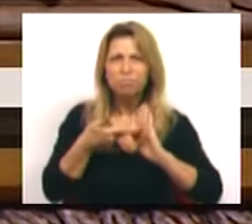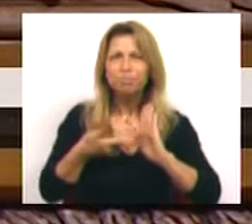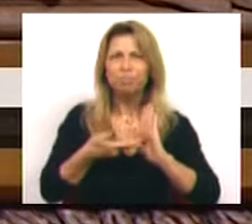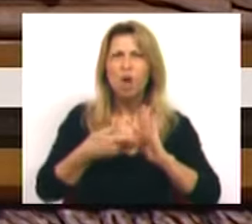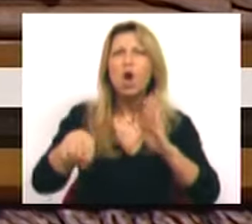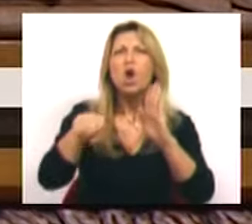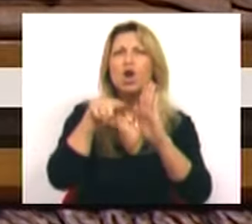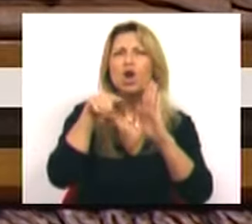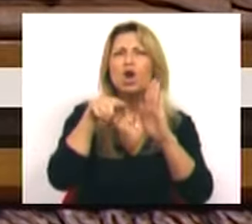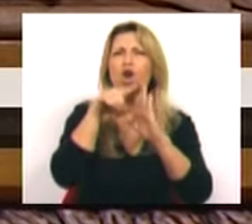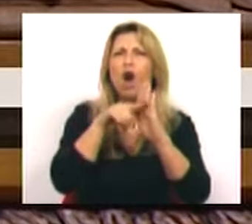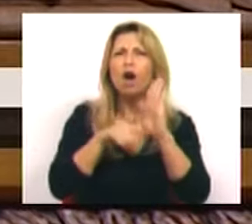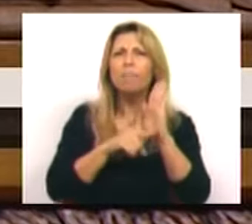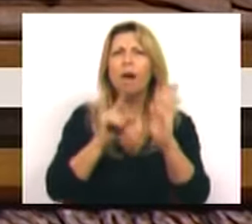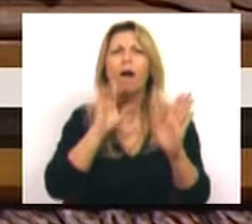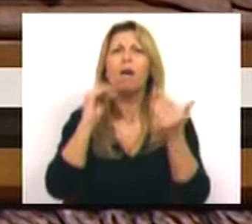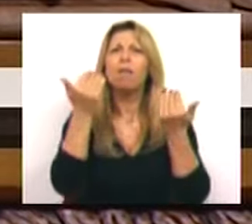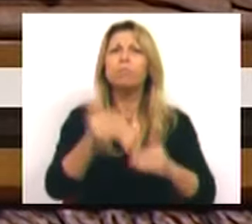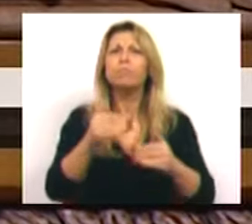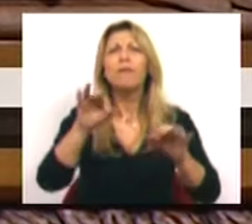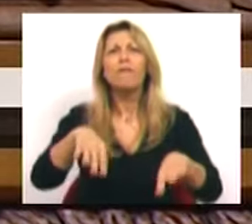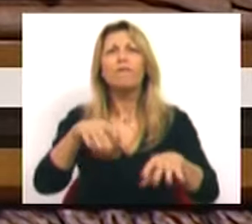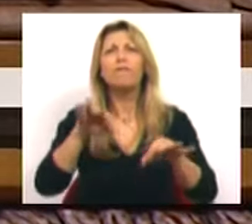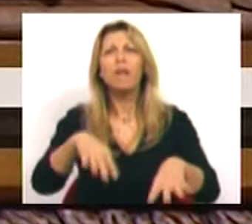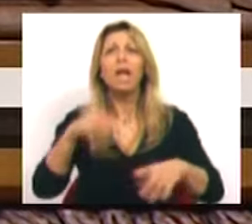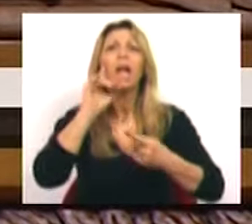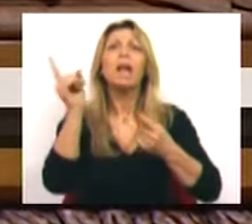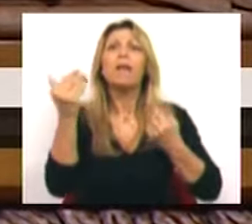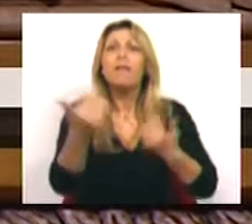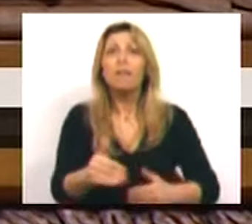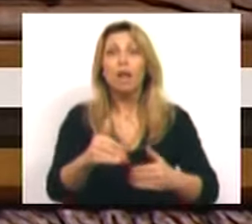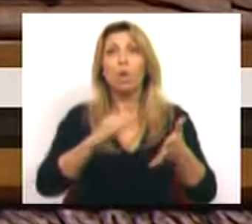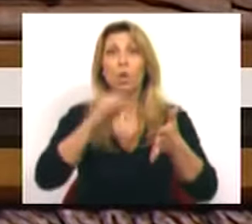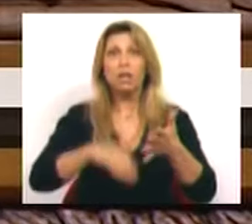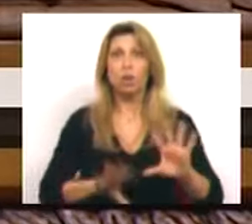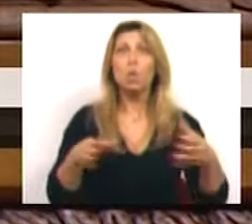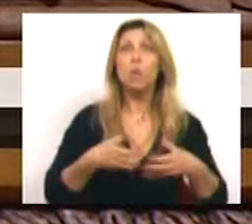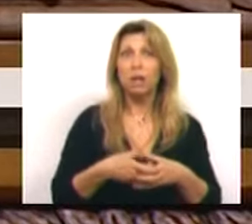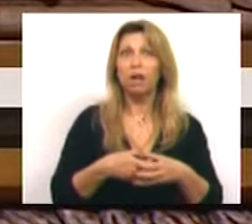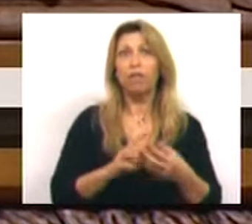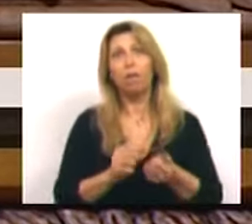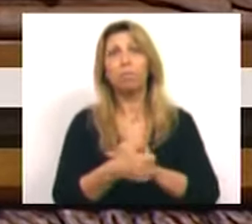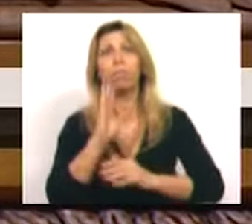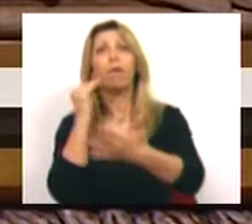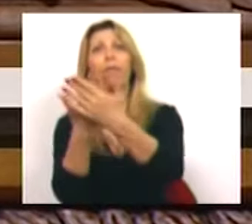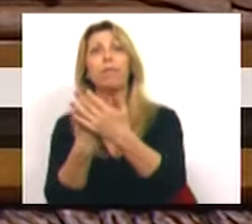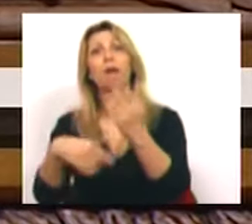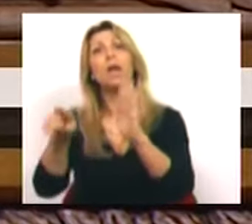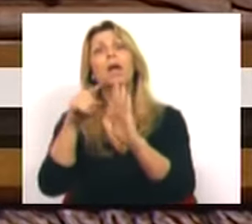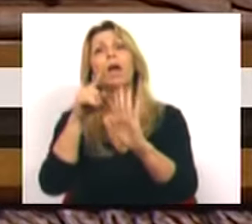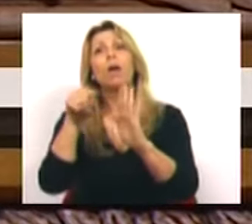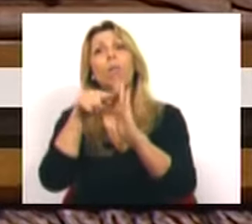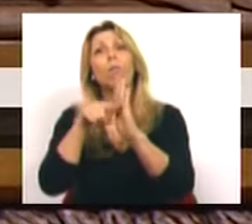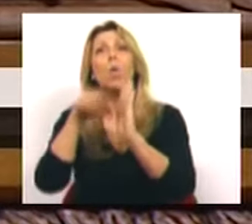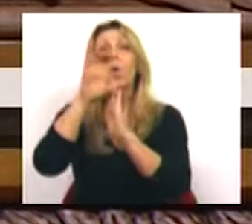da caducidade das convenções coletivas e se tenha permitido o estabelecimento de condições laborais piores